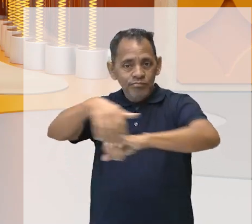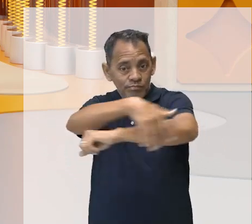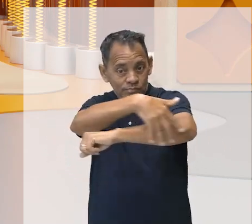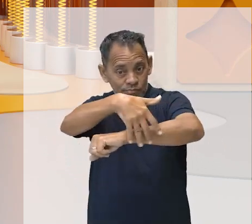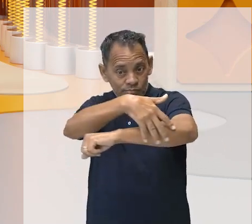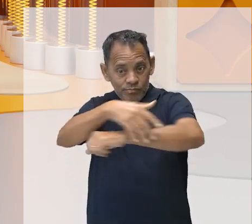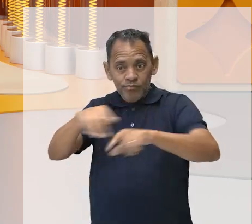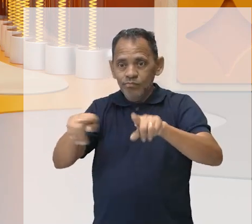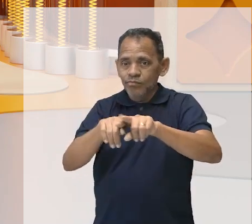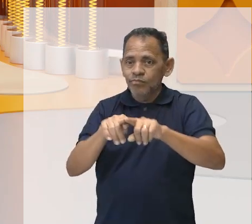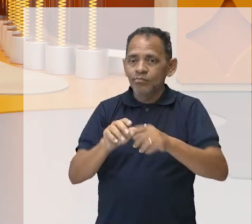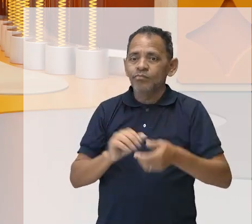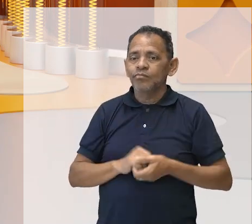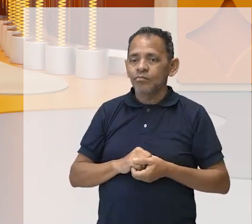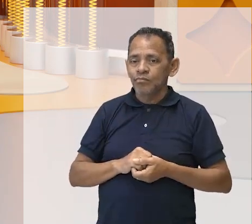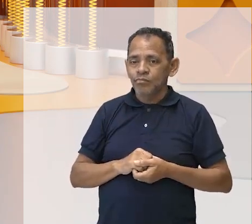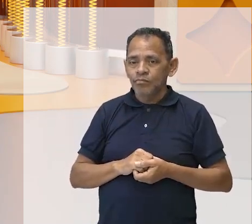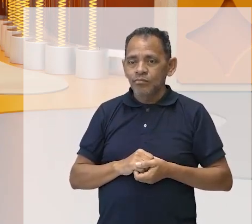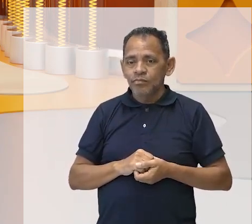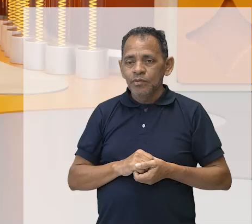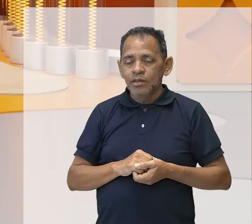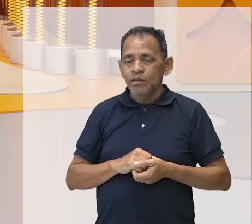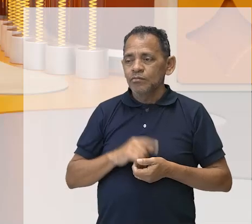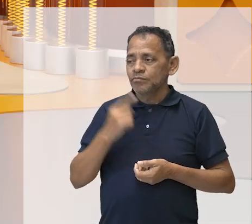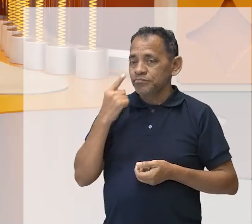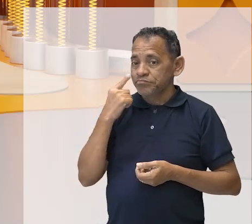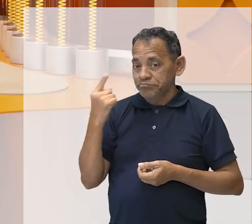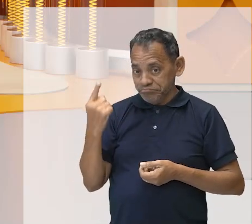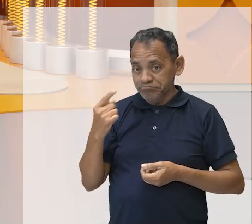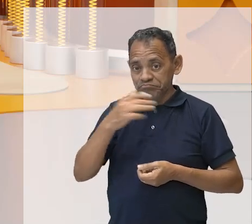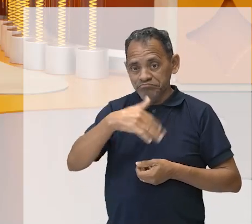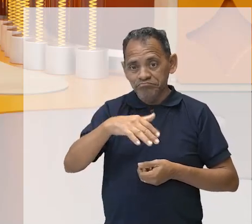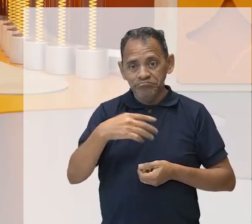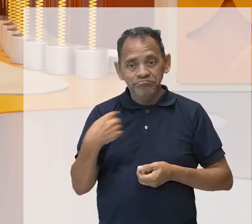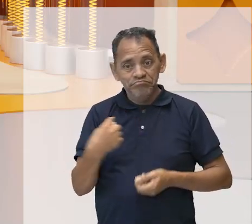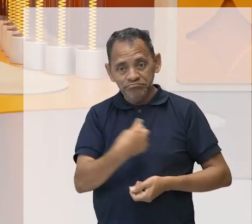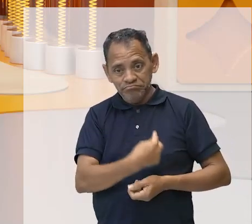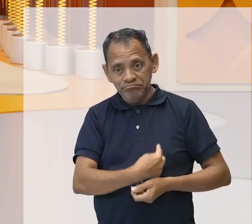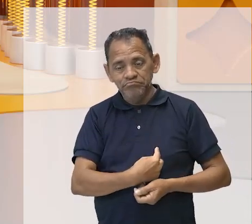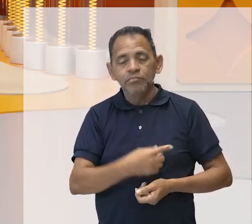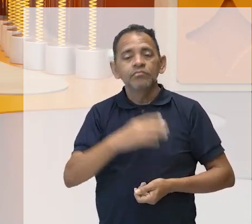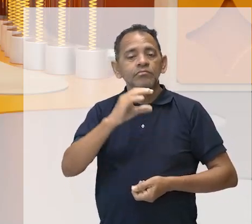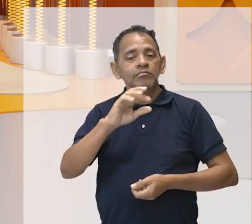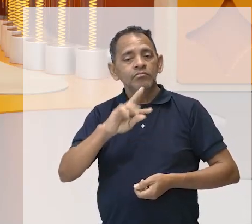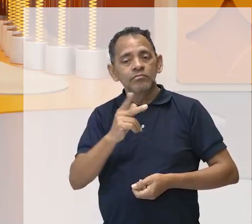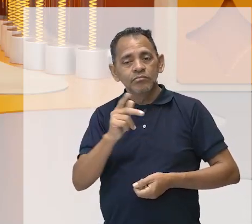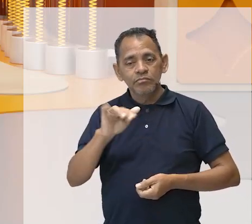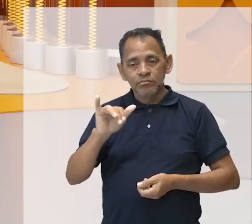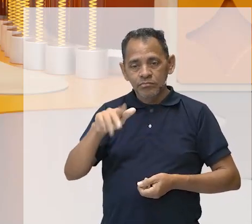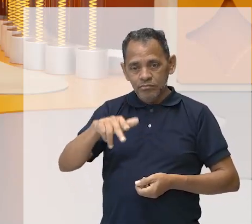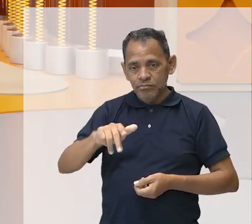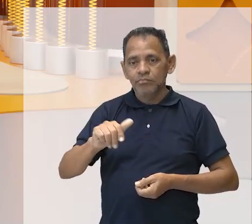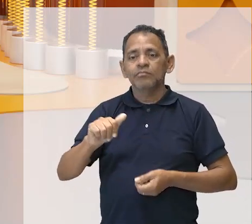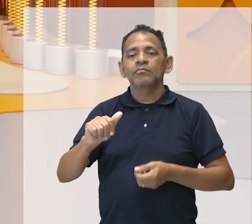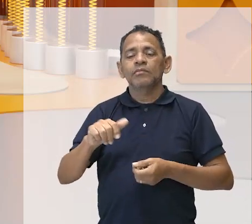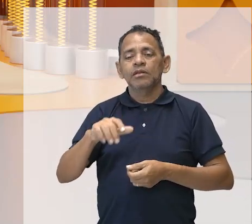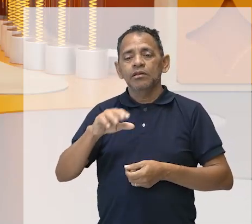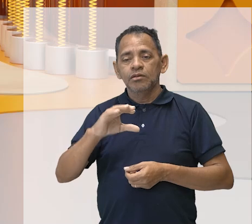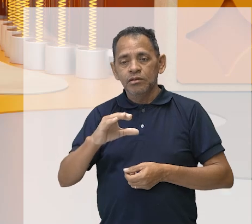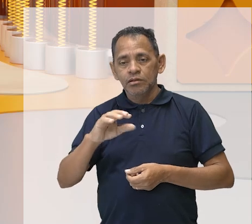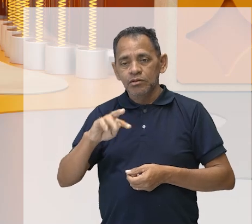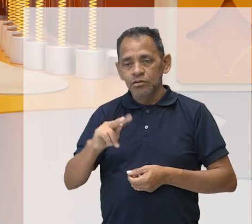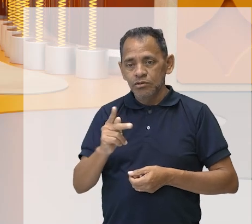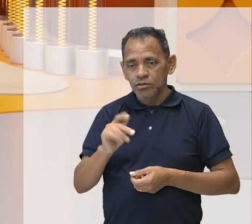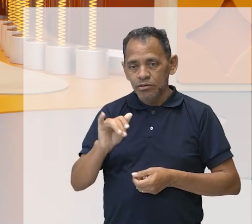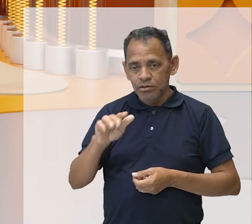parte aqui da China, gente, onde a gente também observa essa forma de se conectar. E olha só as